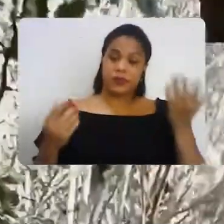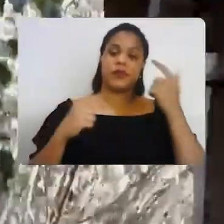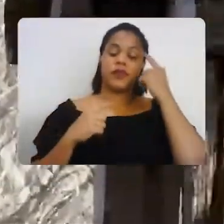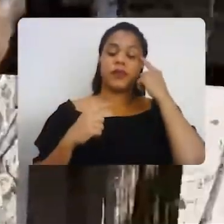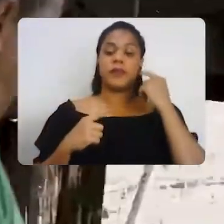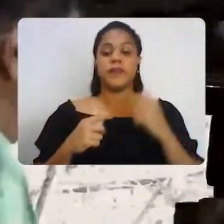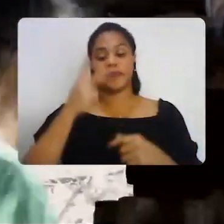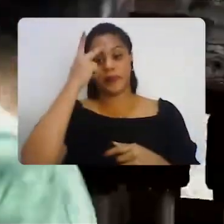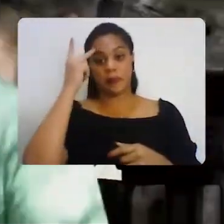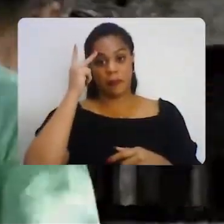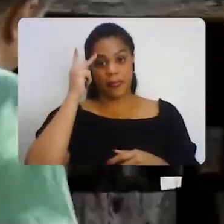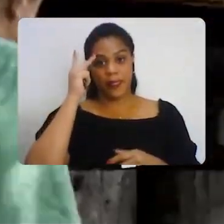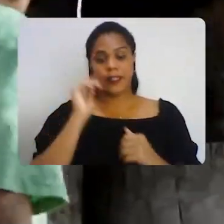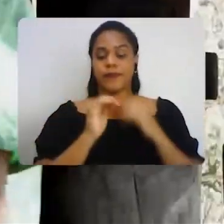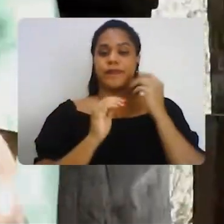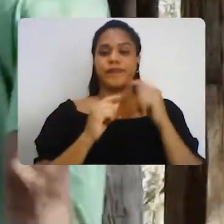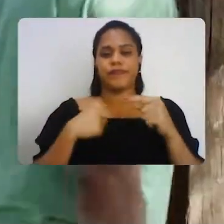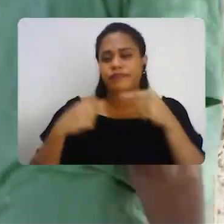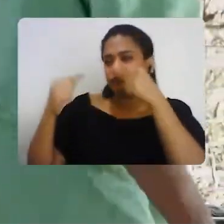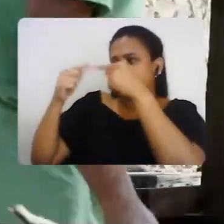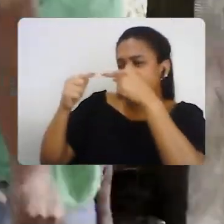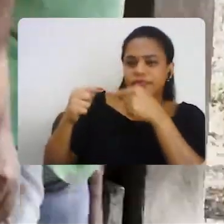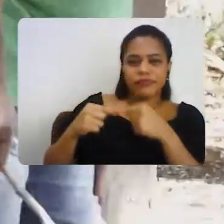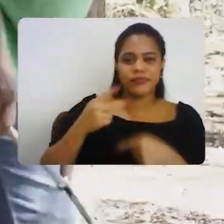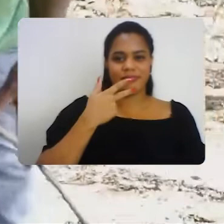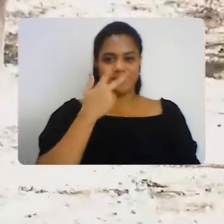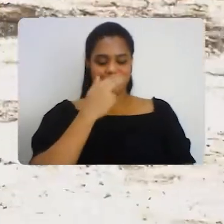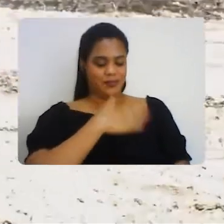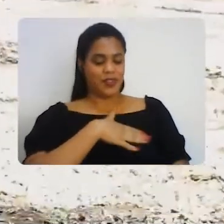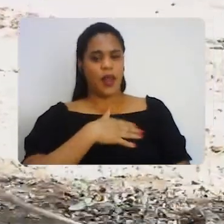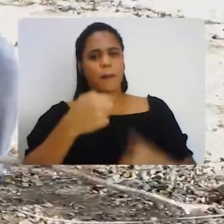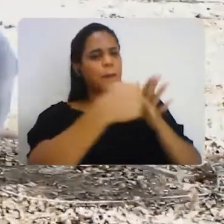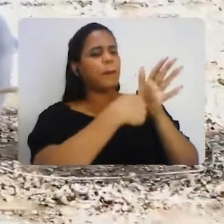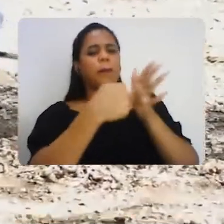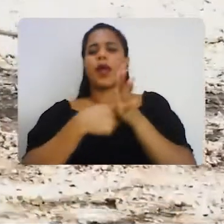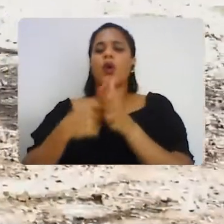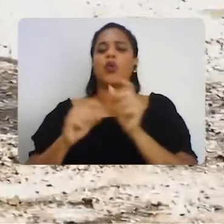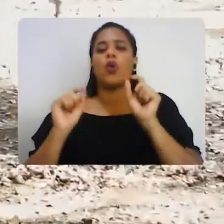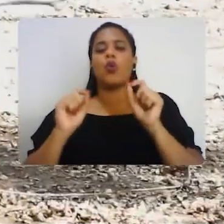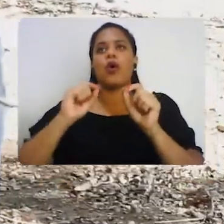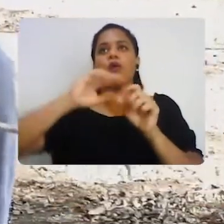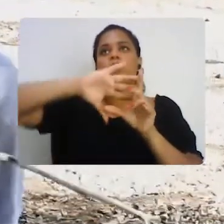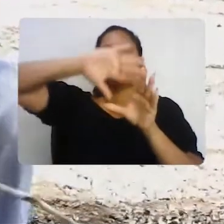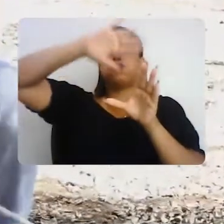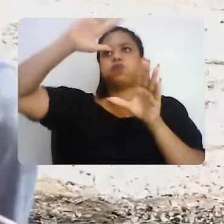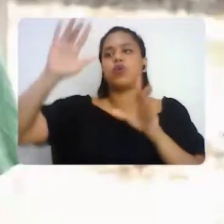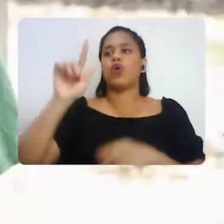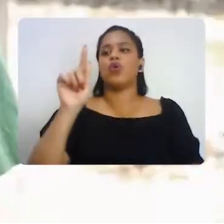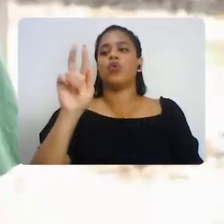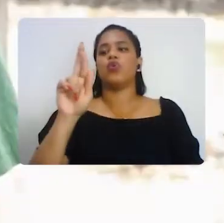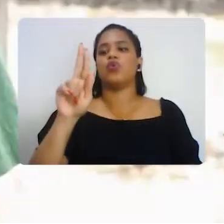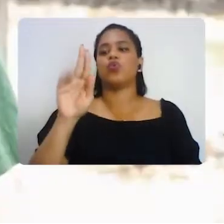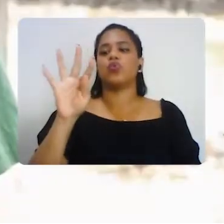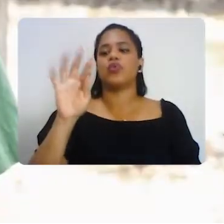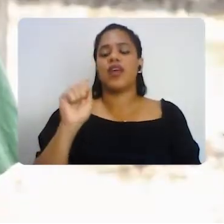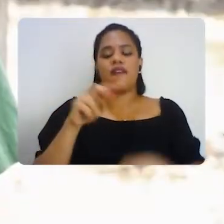uma das cenas em que o público se identifica muito e me pergunta o que é uma gruta verde, que é